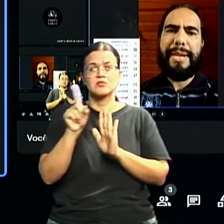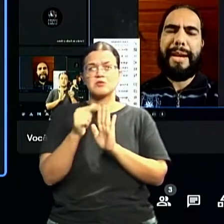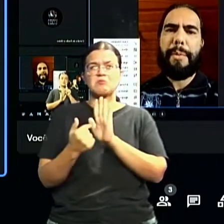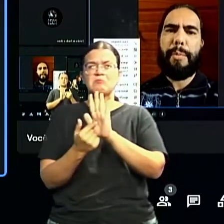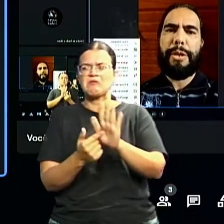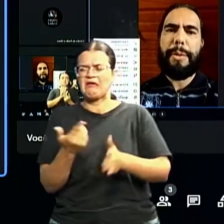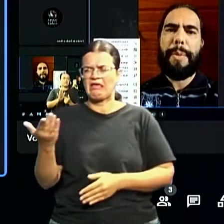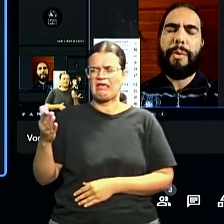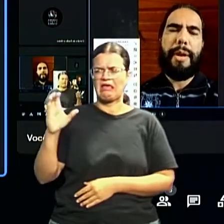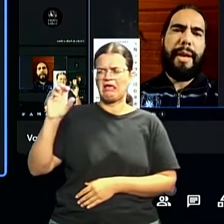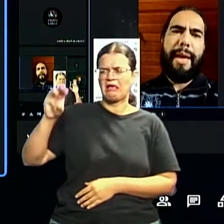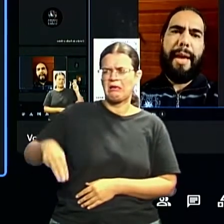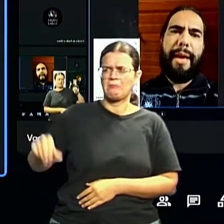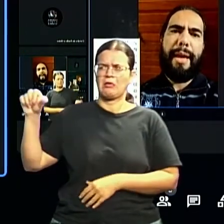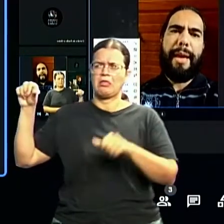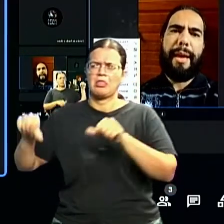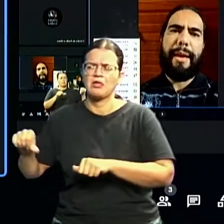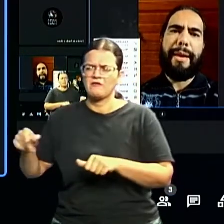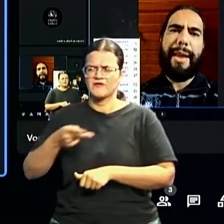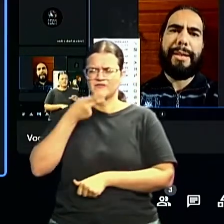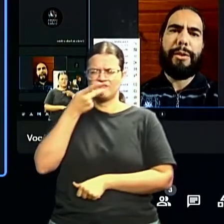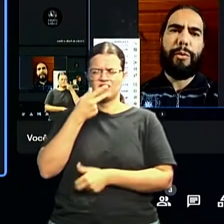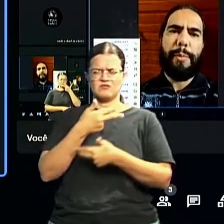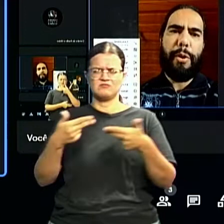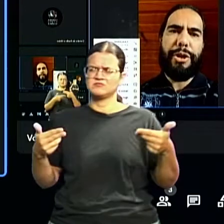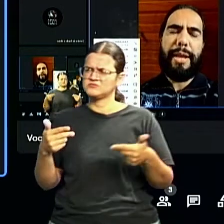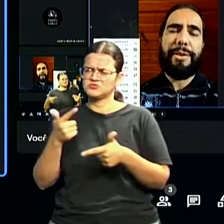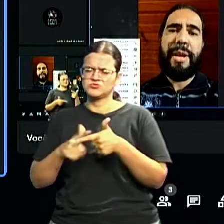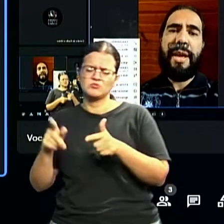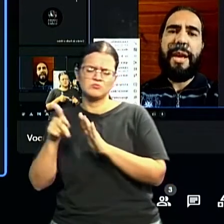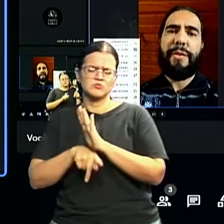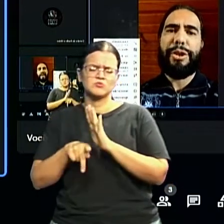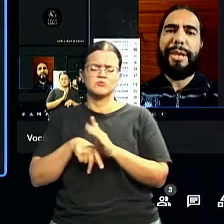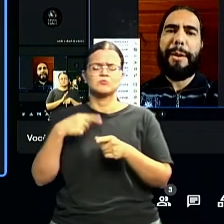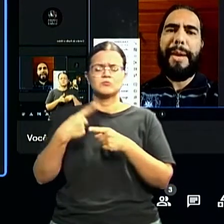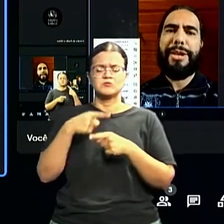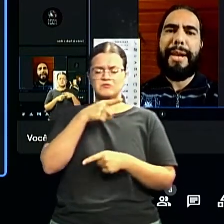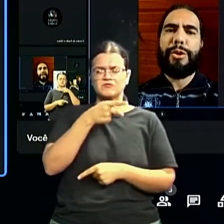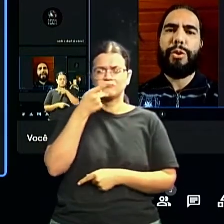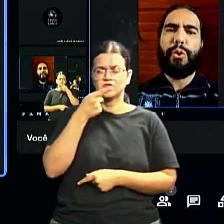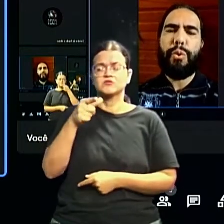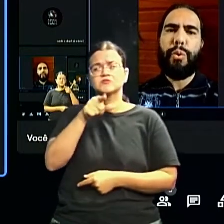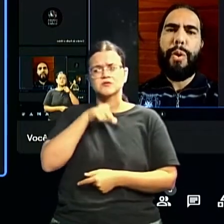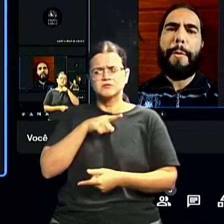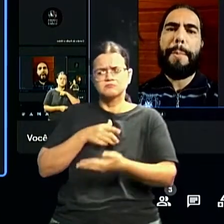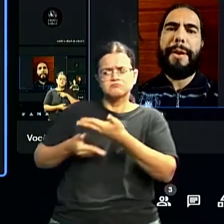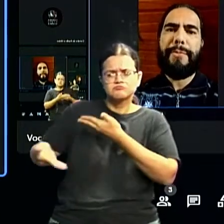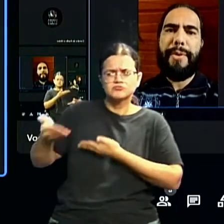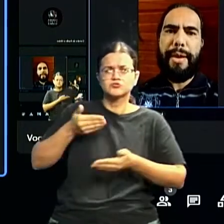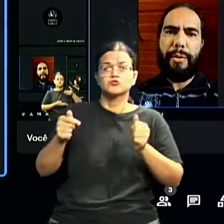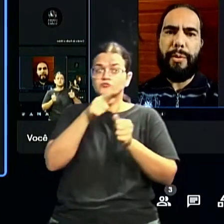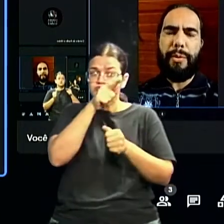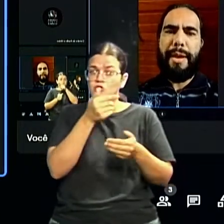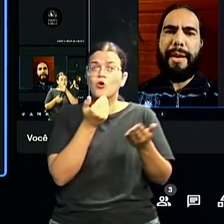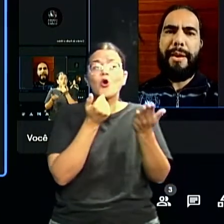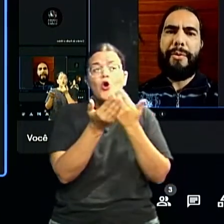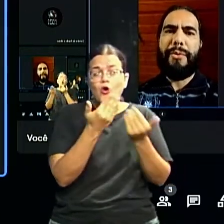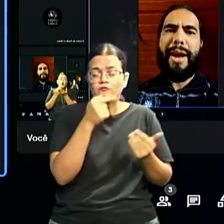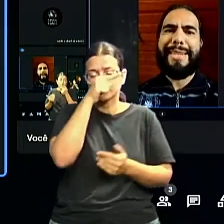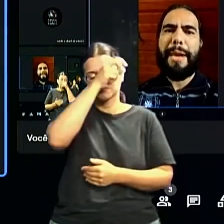expor, às vezes, a Câmara Municipal em relação a alguns projetos e você intermediar isso junto ao